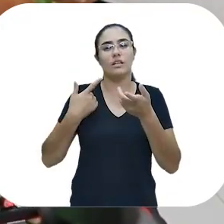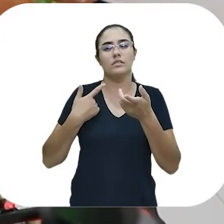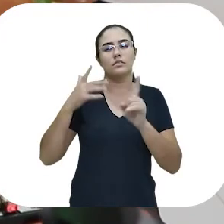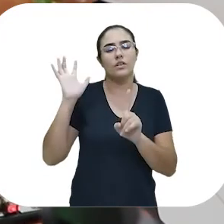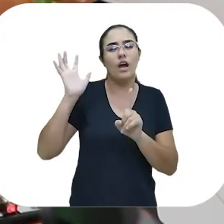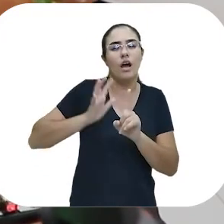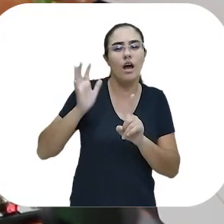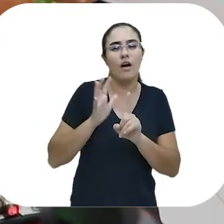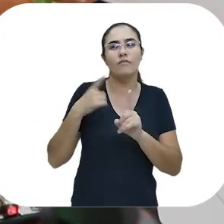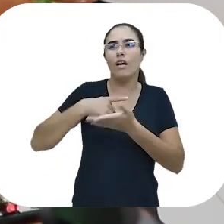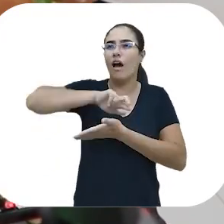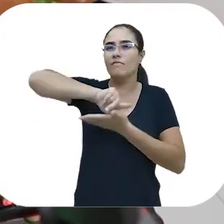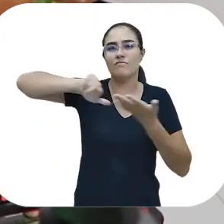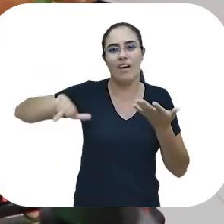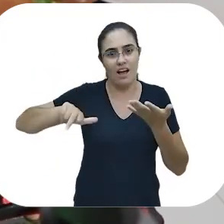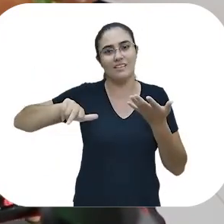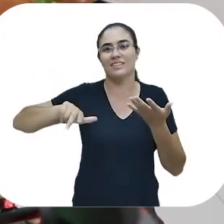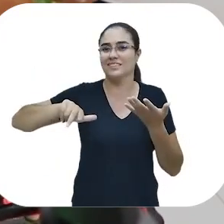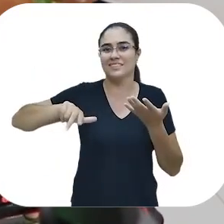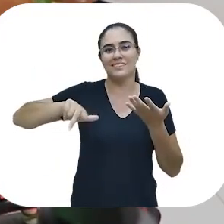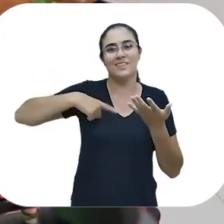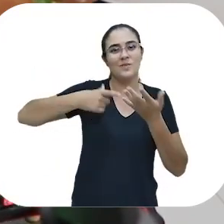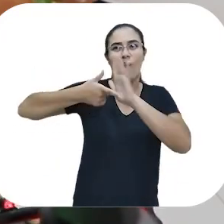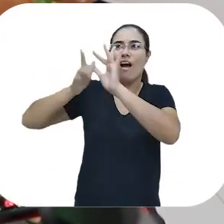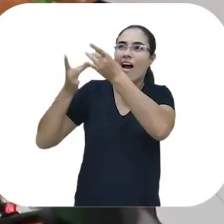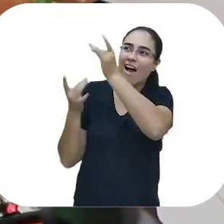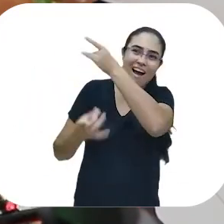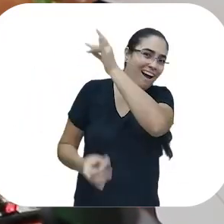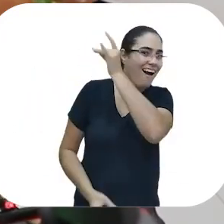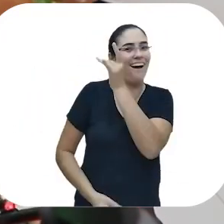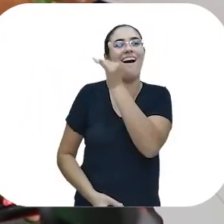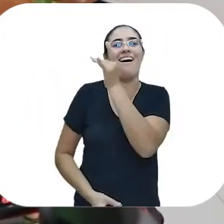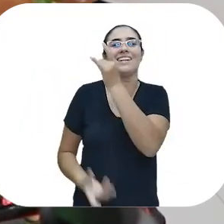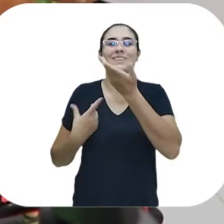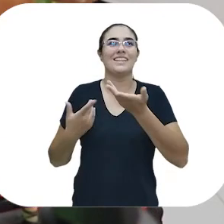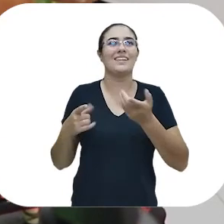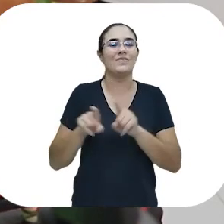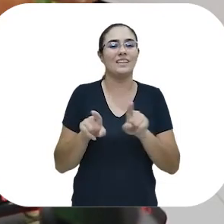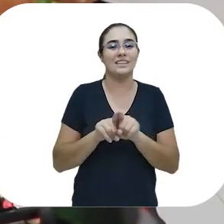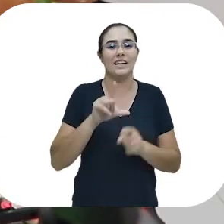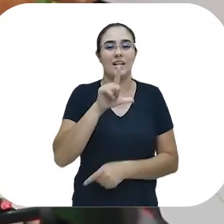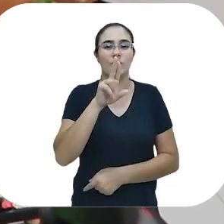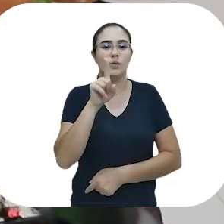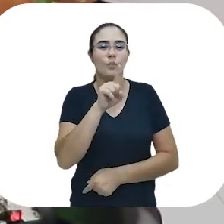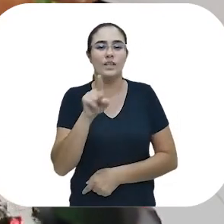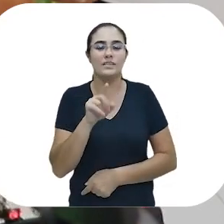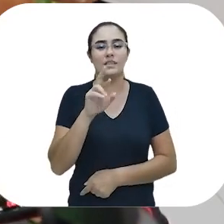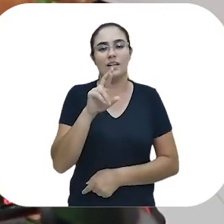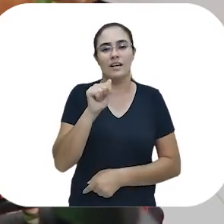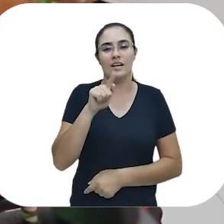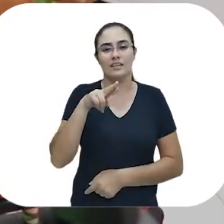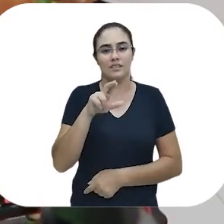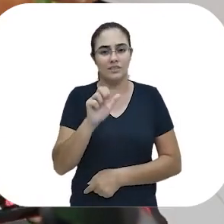influências, assim, são imensas, imensas, assim, de cantoras como Elis Regina, a Mestra Margarida, né,